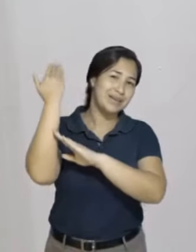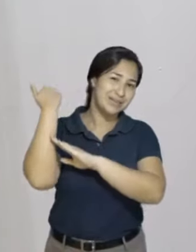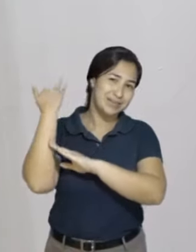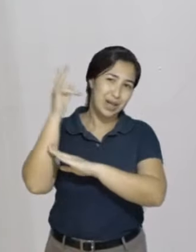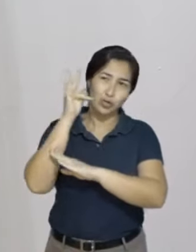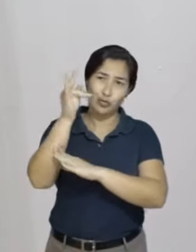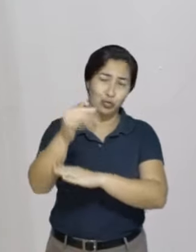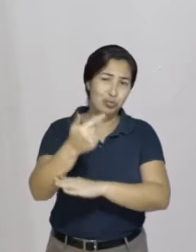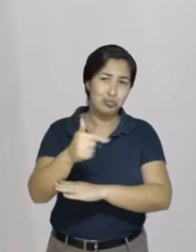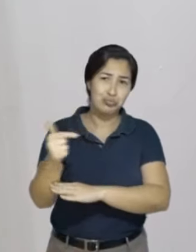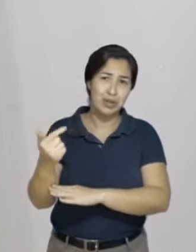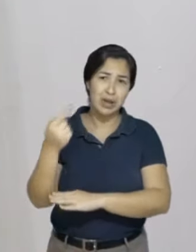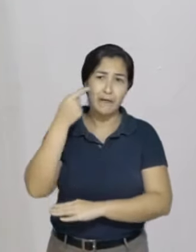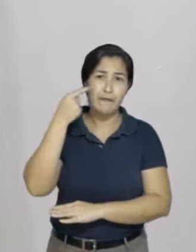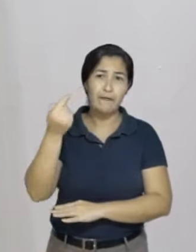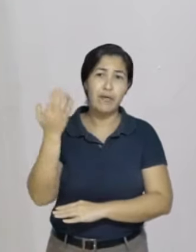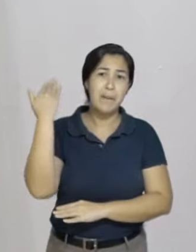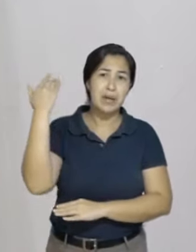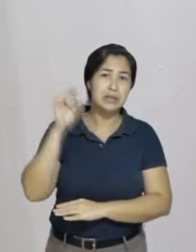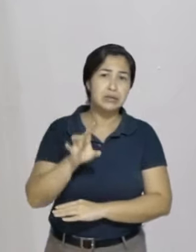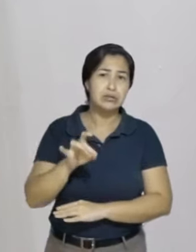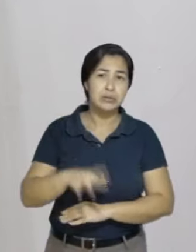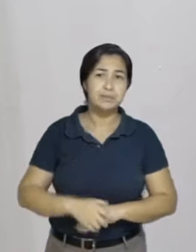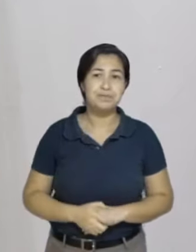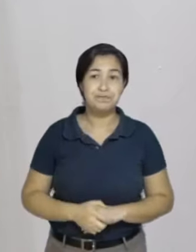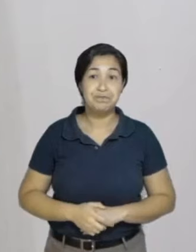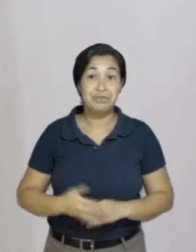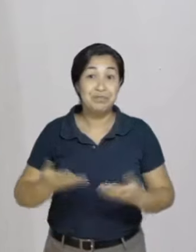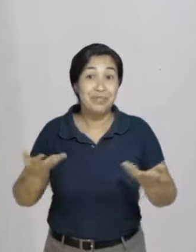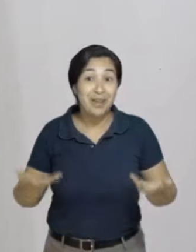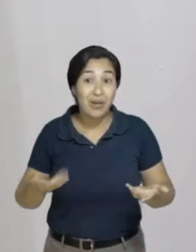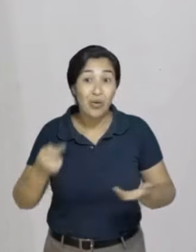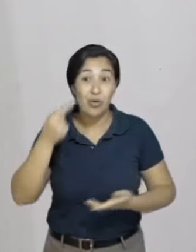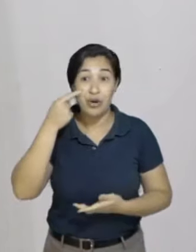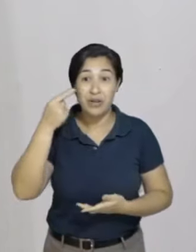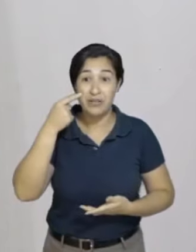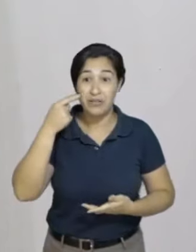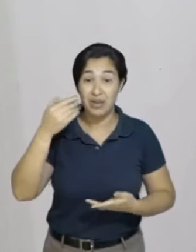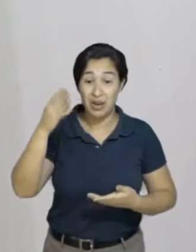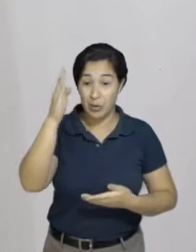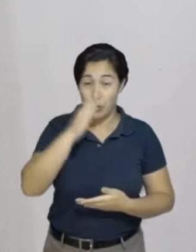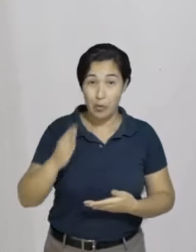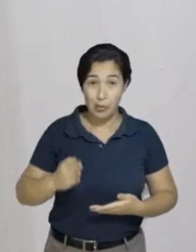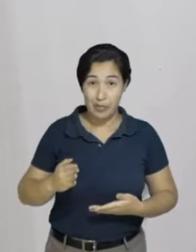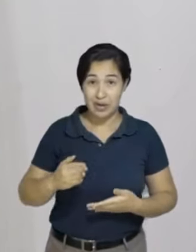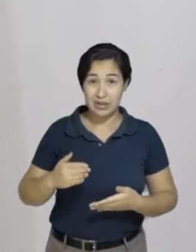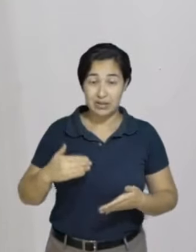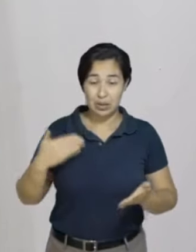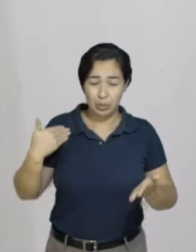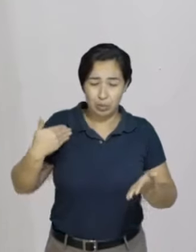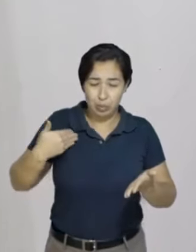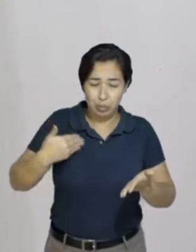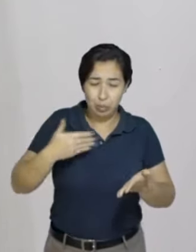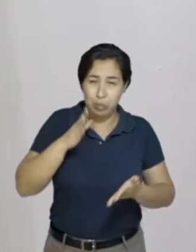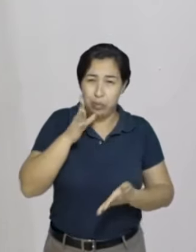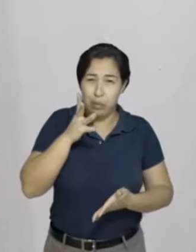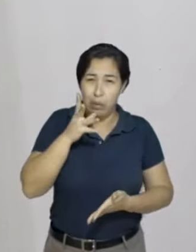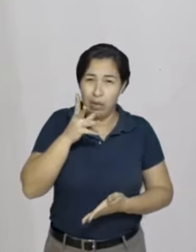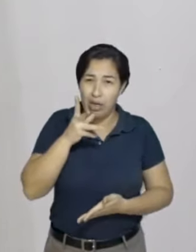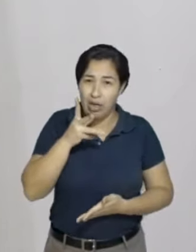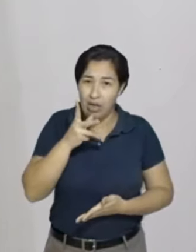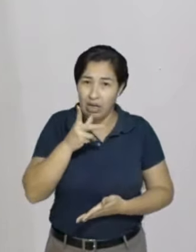jeito que as coisas vão a previsão é que o Brasil vai desacelerar mais do que o mundo e não foi